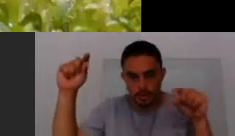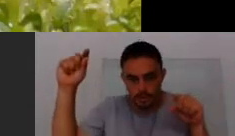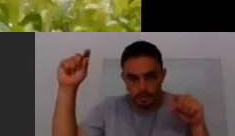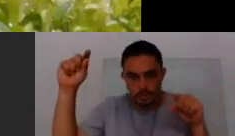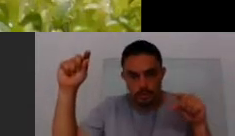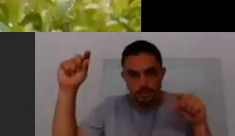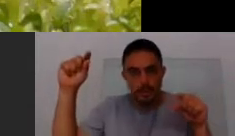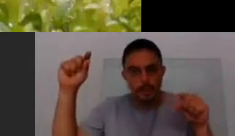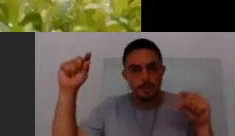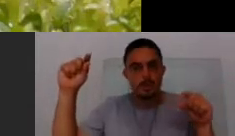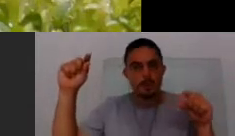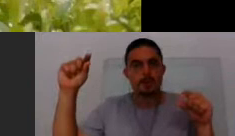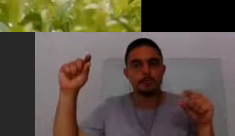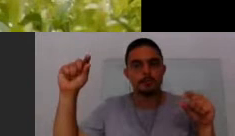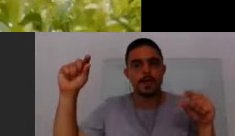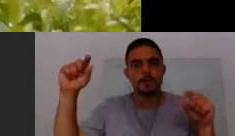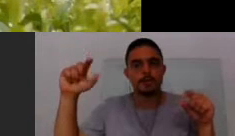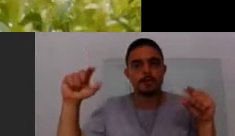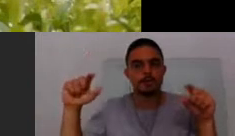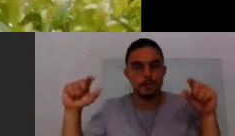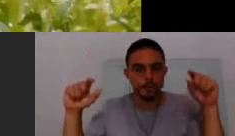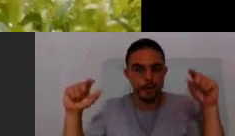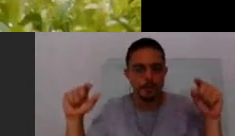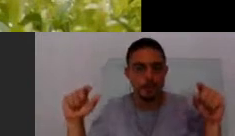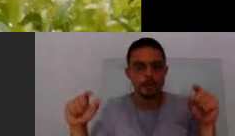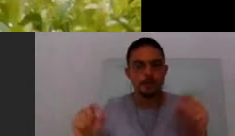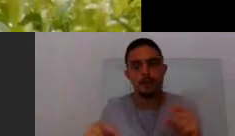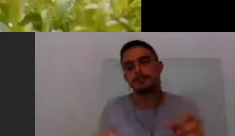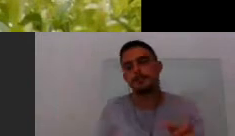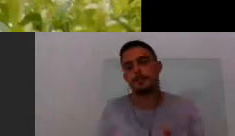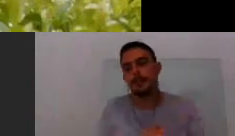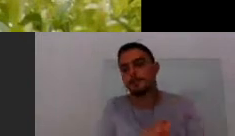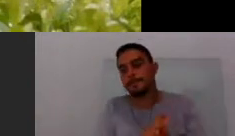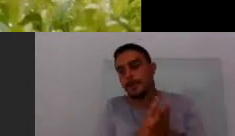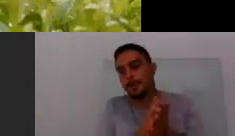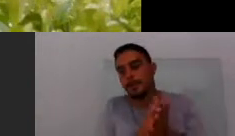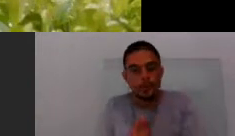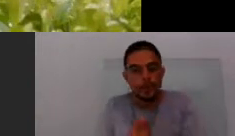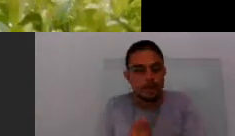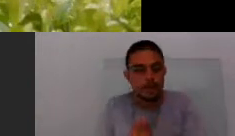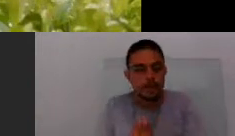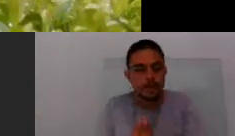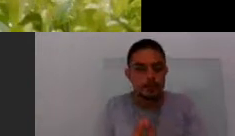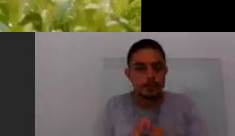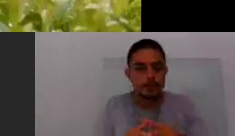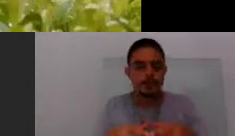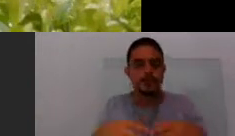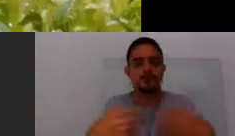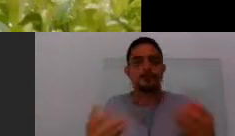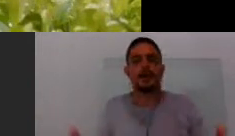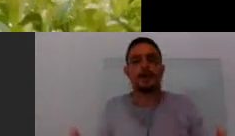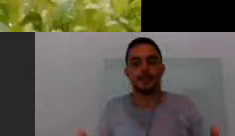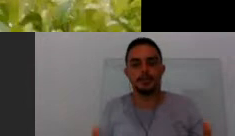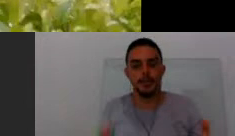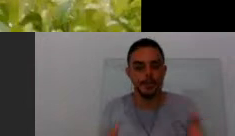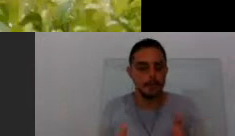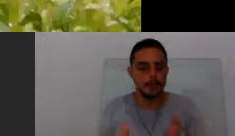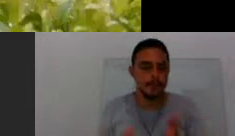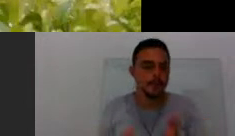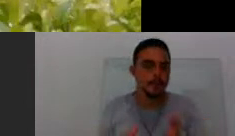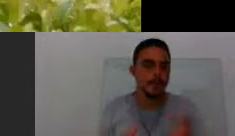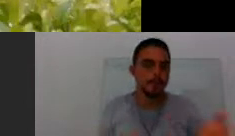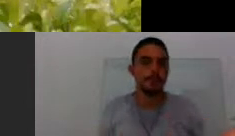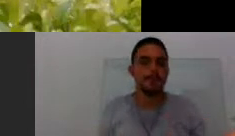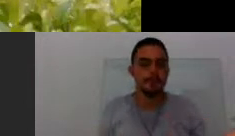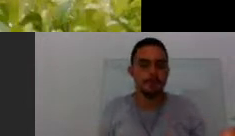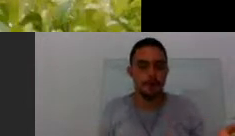milímetros. Então, quer dizer, eu estou jogando uma quantidade maior de água do que o solo tem de potencial de infiltrar. Quando isso acontece, ou quando a gente faz isso, quer